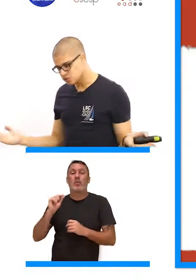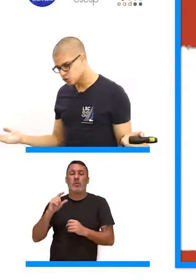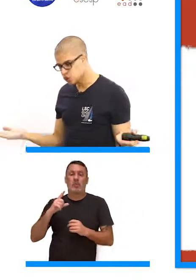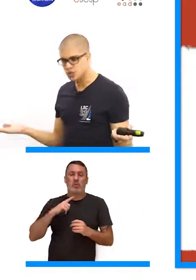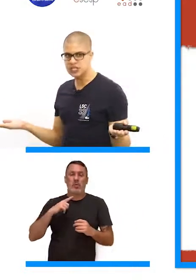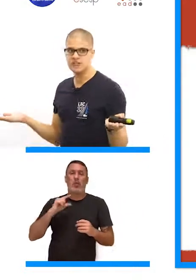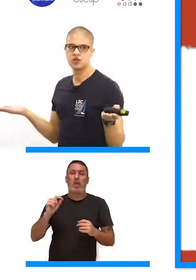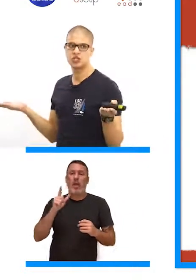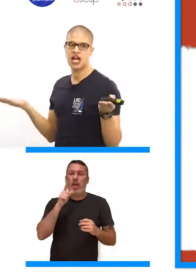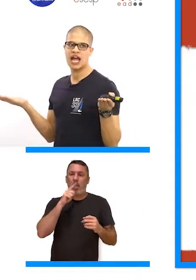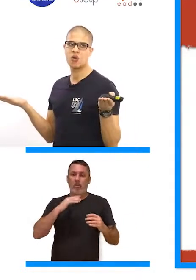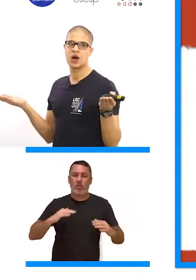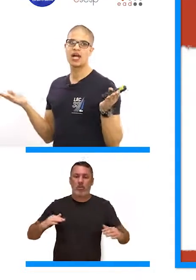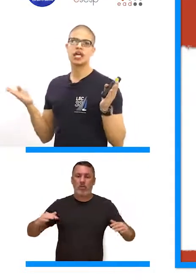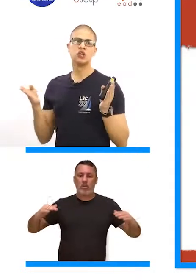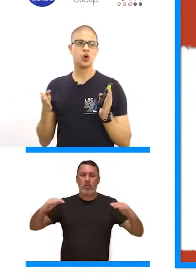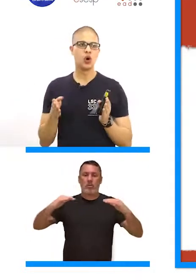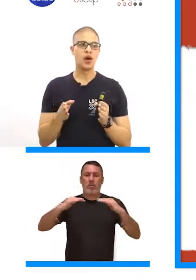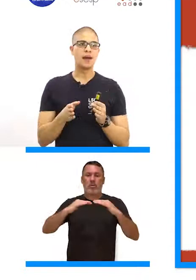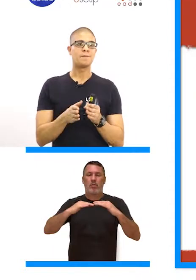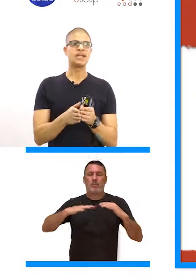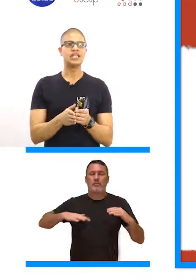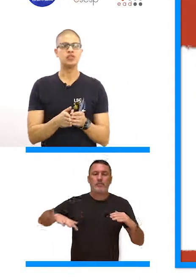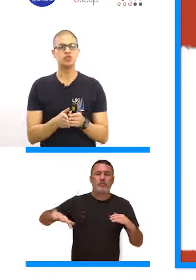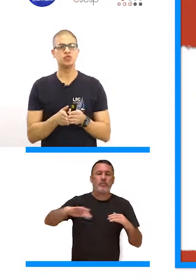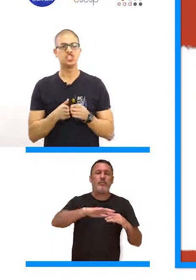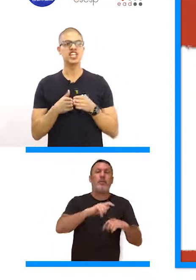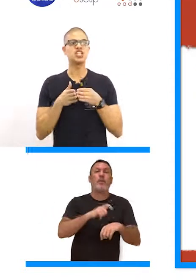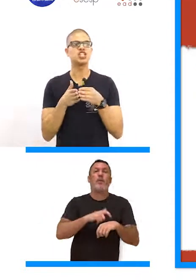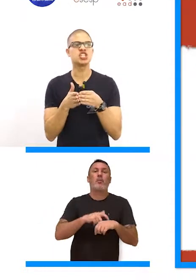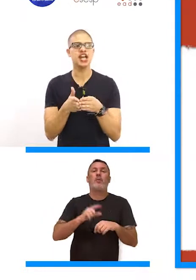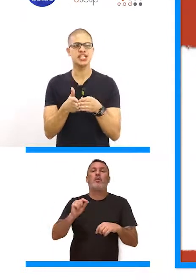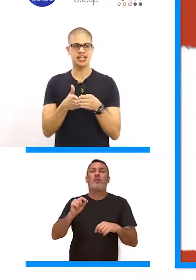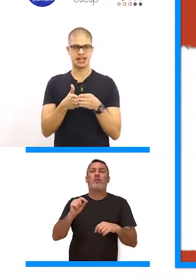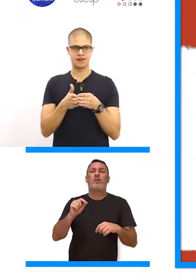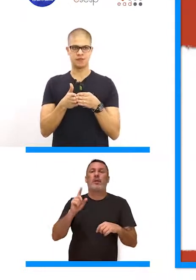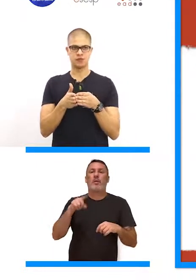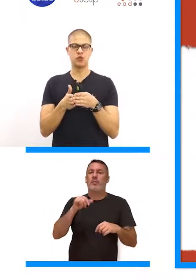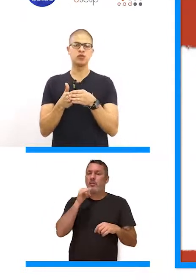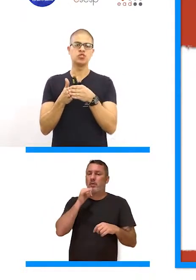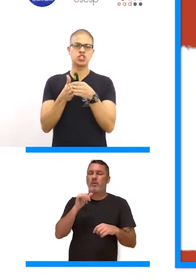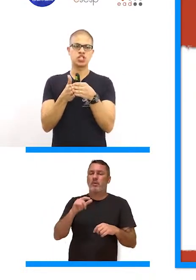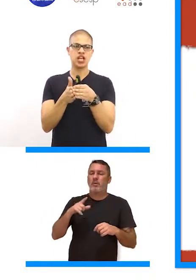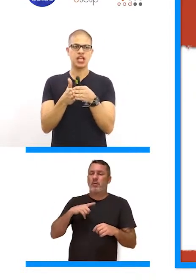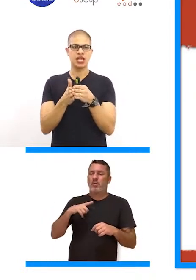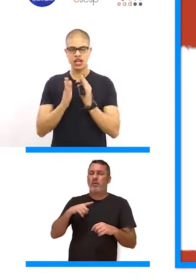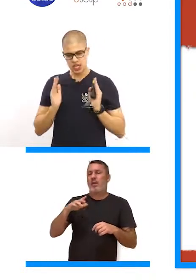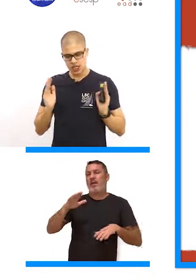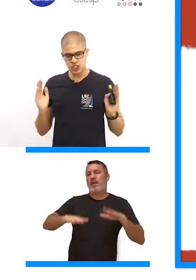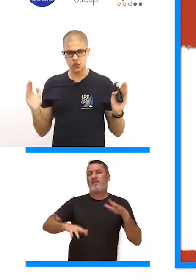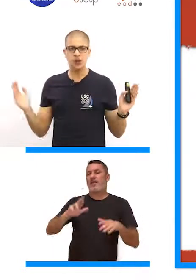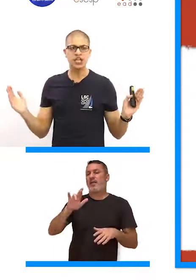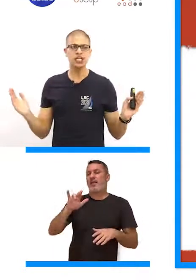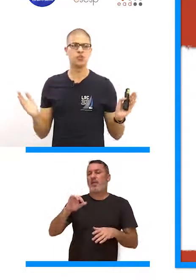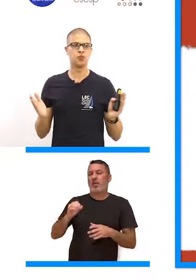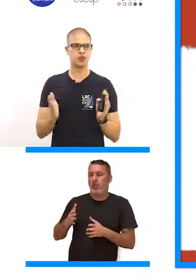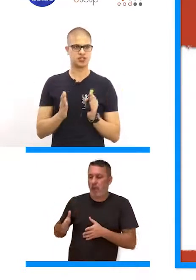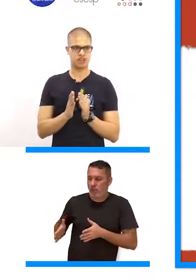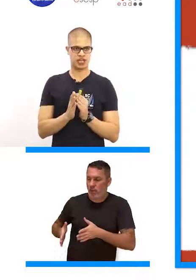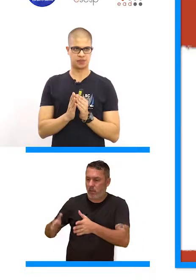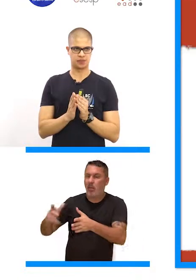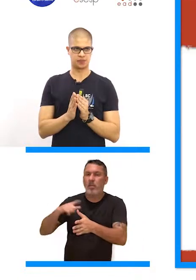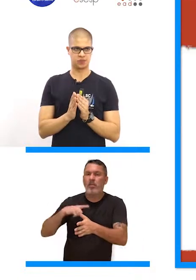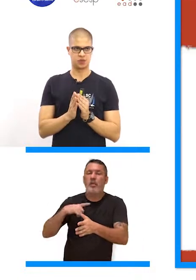aumento do nível de água no período de cheia. no período de cheia de um rio,